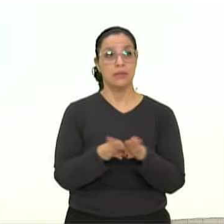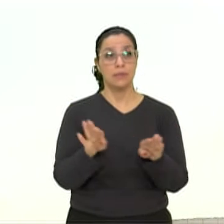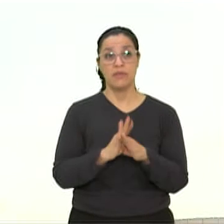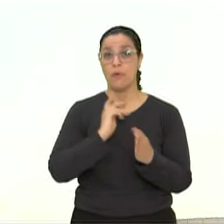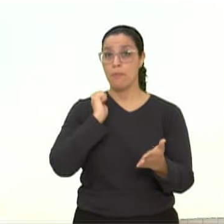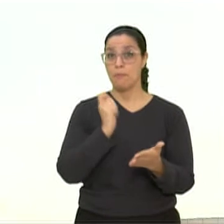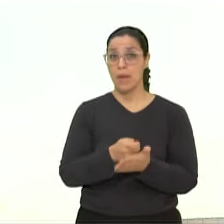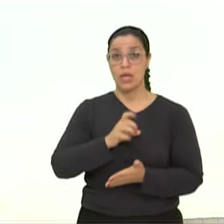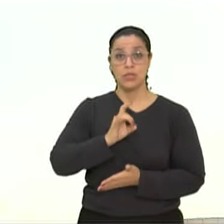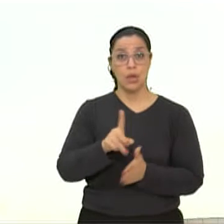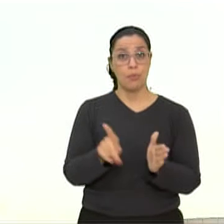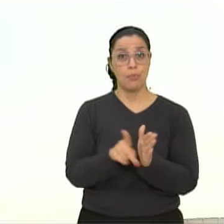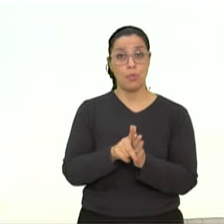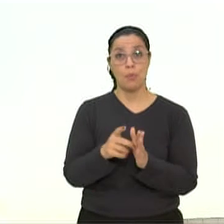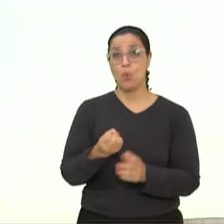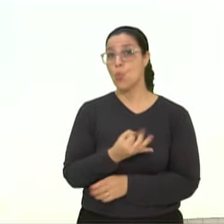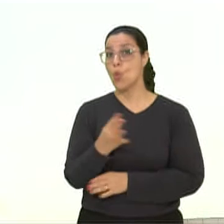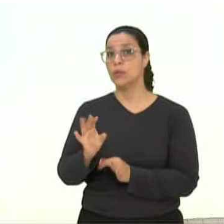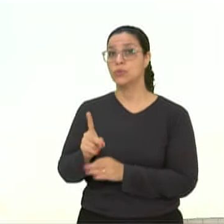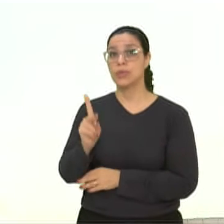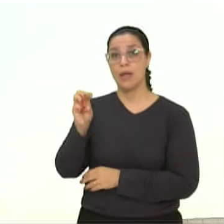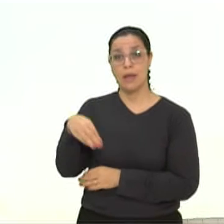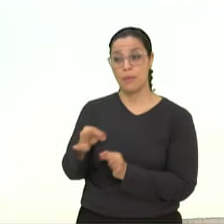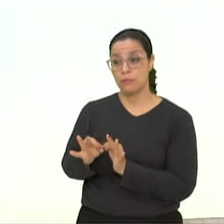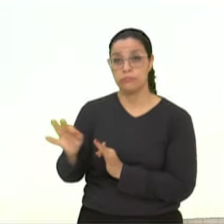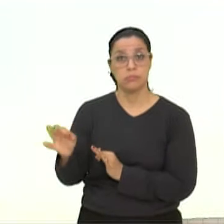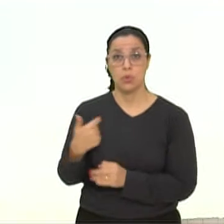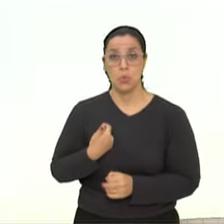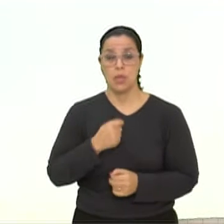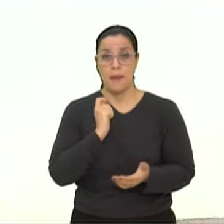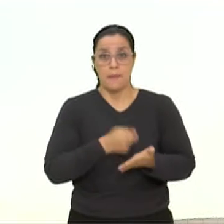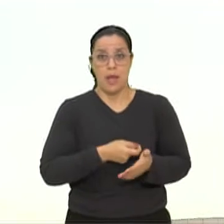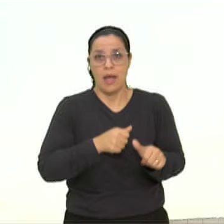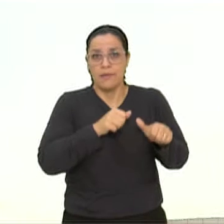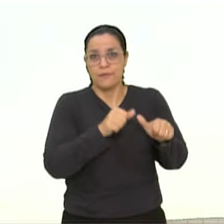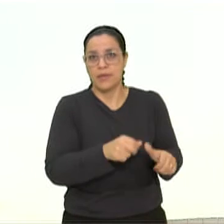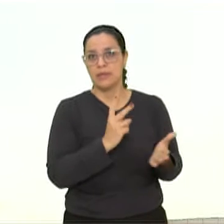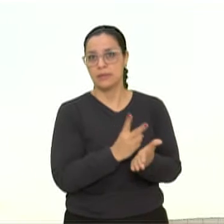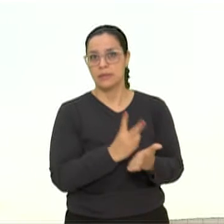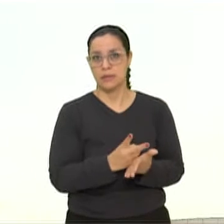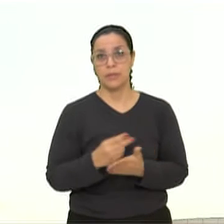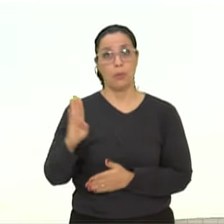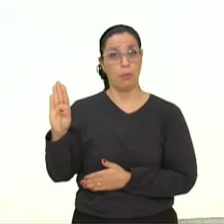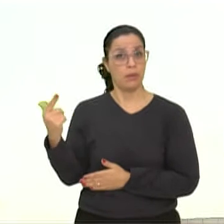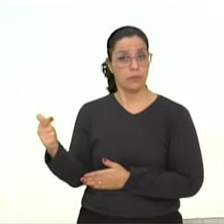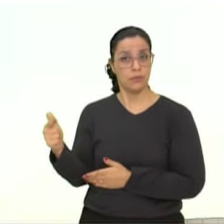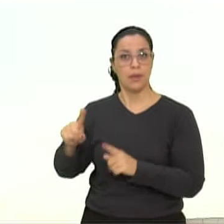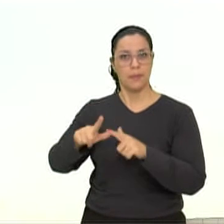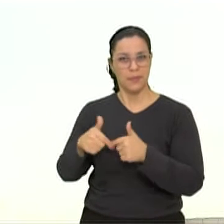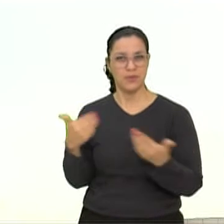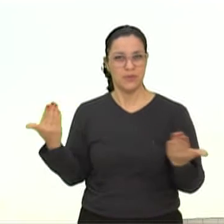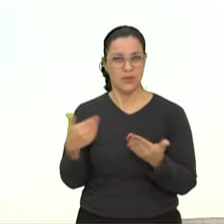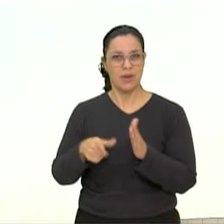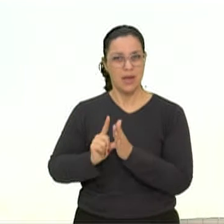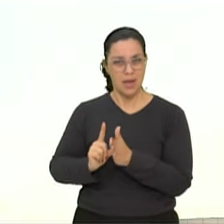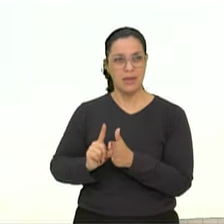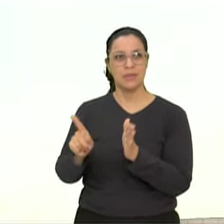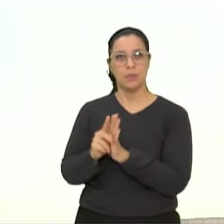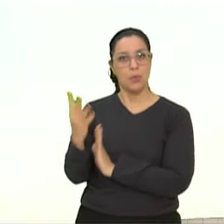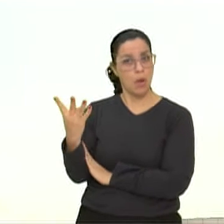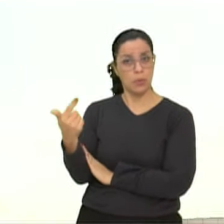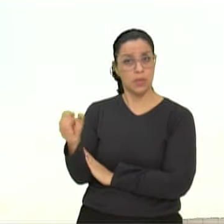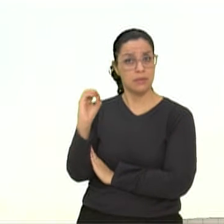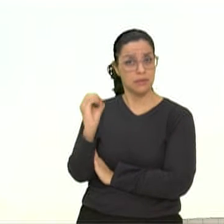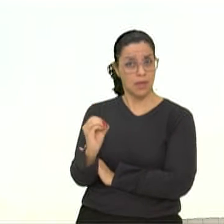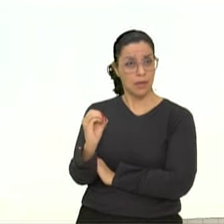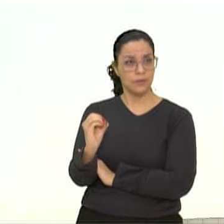paga apenas pelo quilômetro rodado, você não tem um valor fixo, né? Então, nesse caso, o meu coeficiente linear, que anteriormente ele era 4, agora